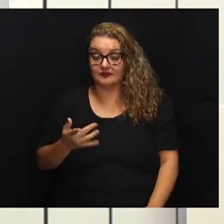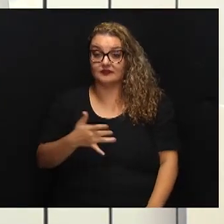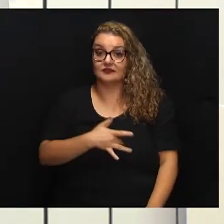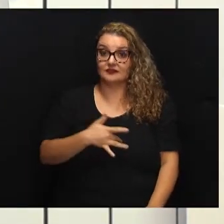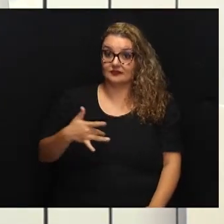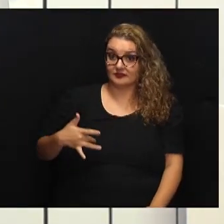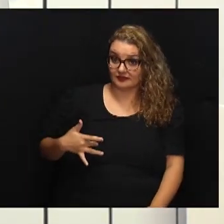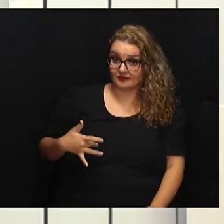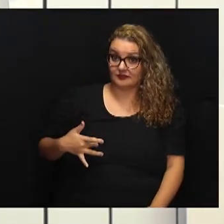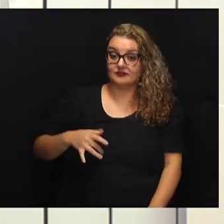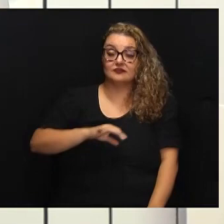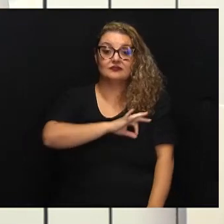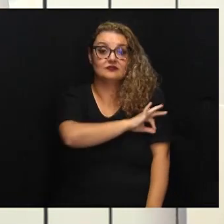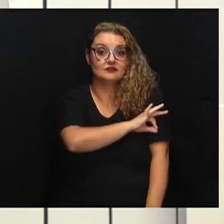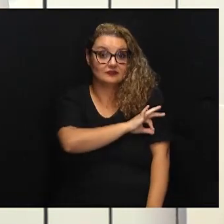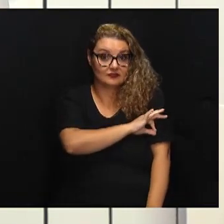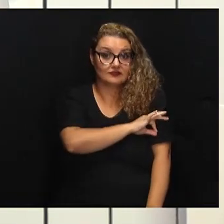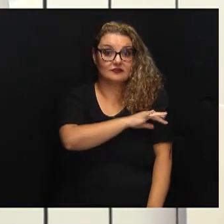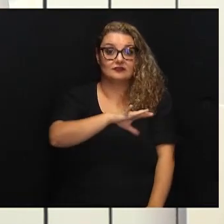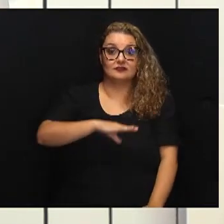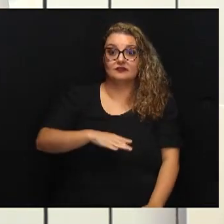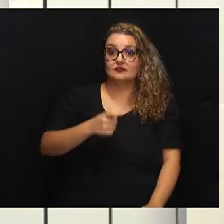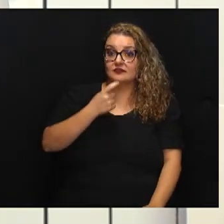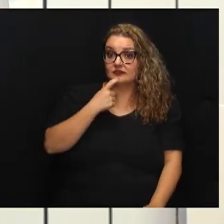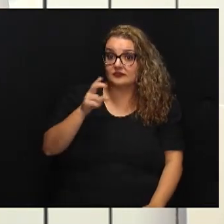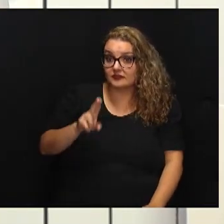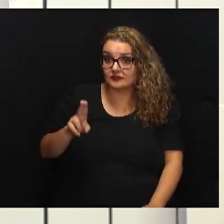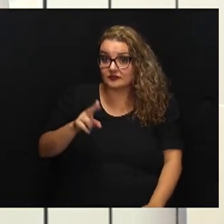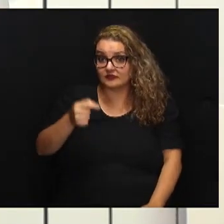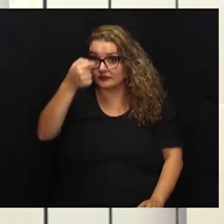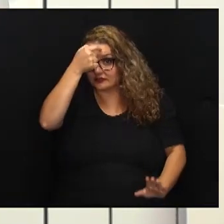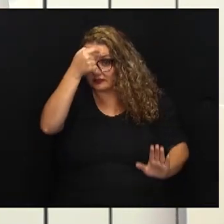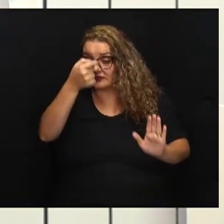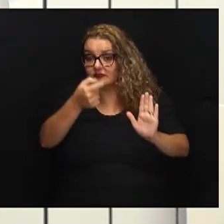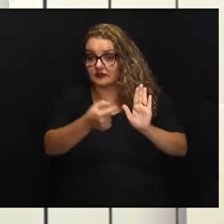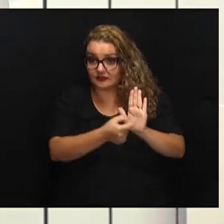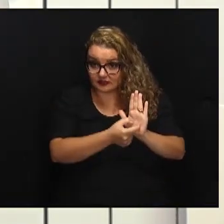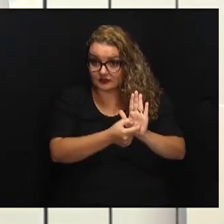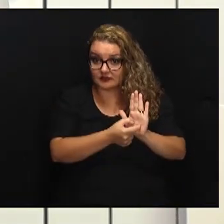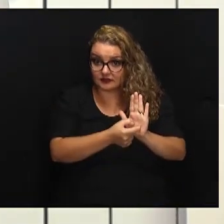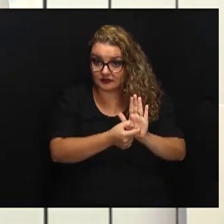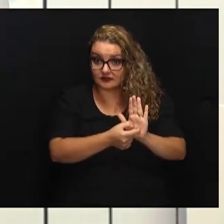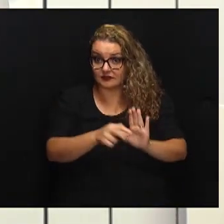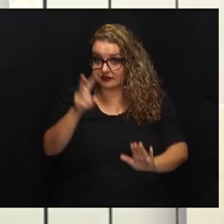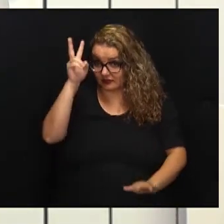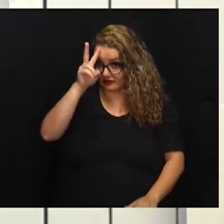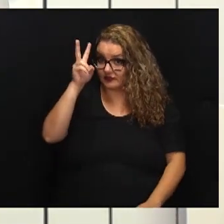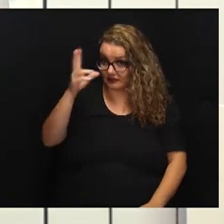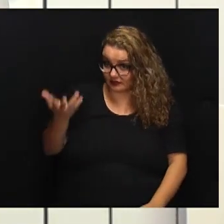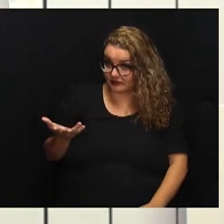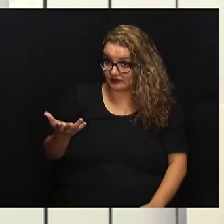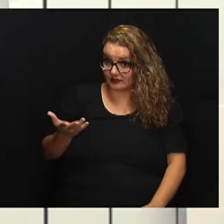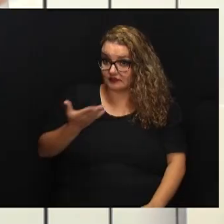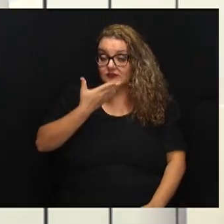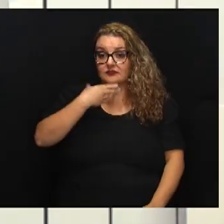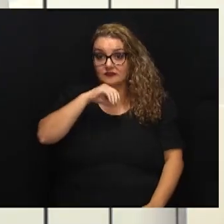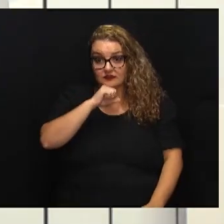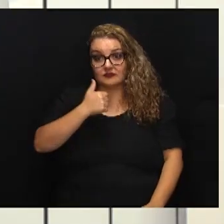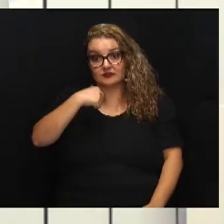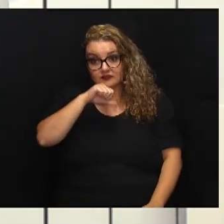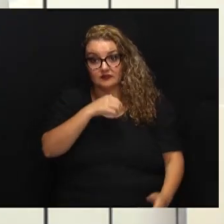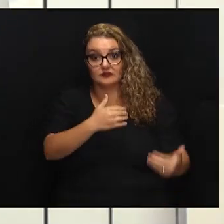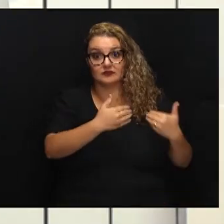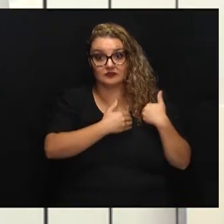saúde. A Prefeitura de Campinas está utilizando a inteligência artificial para lembrar os pais responsáveis que